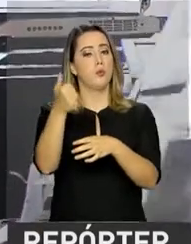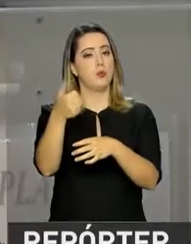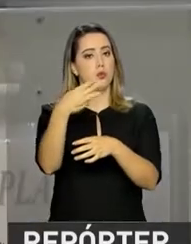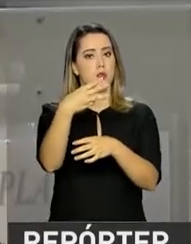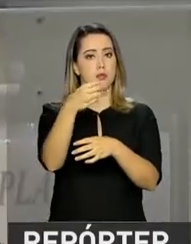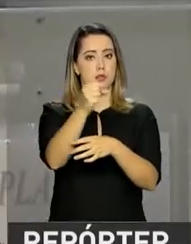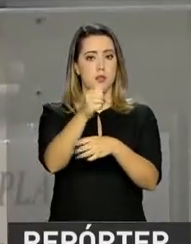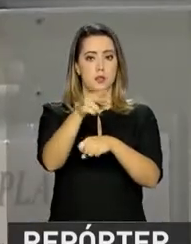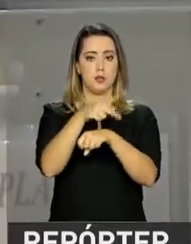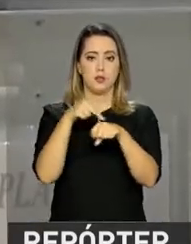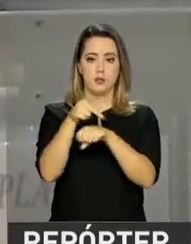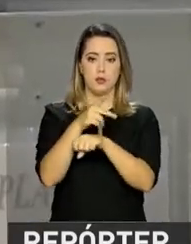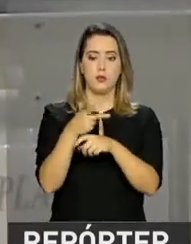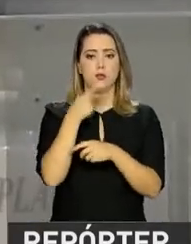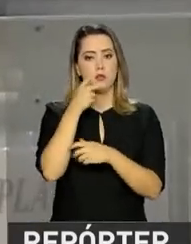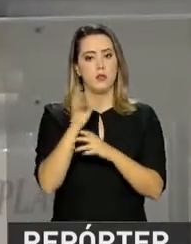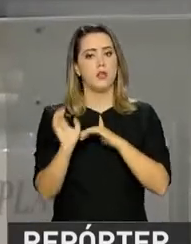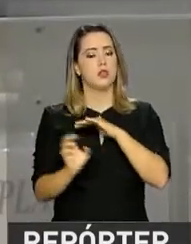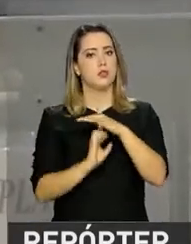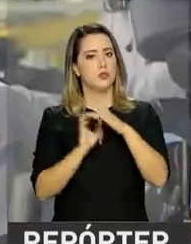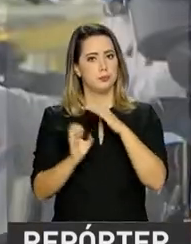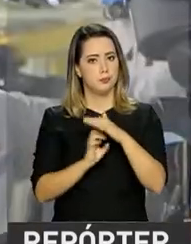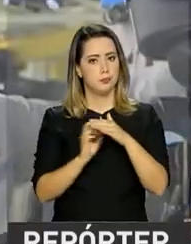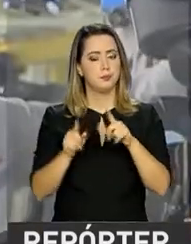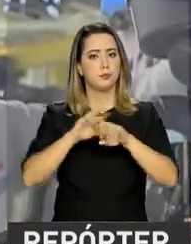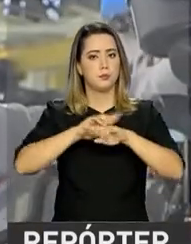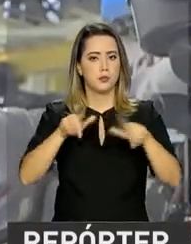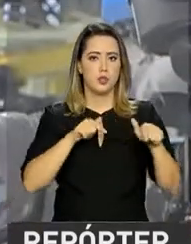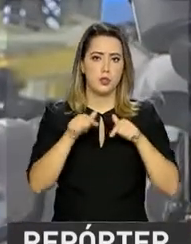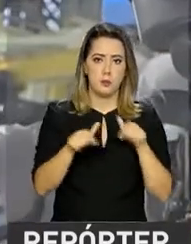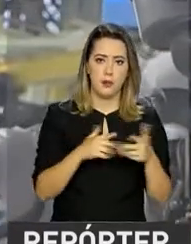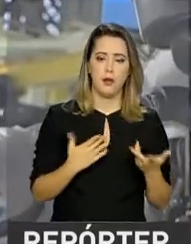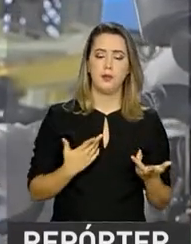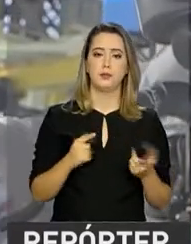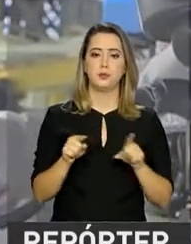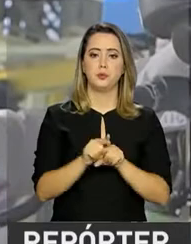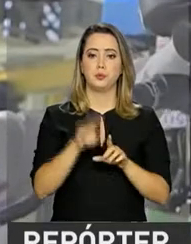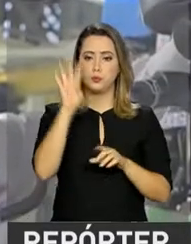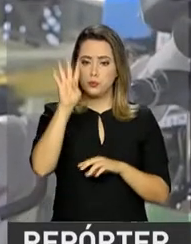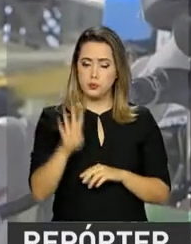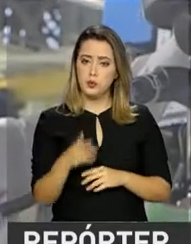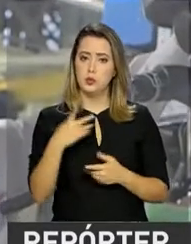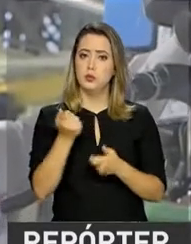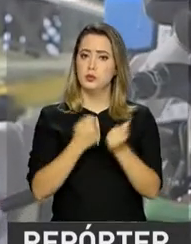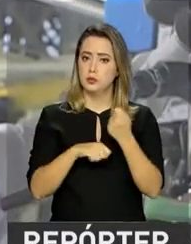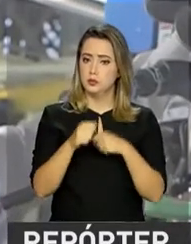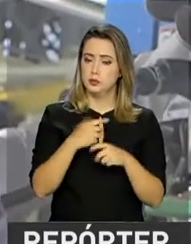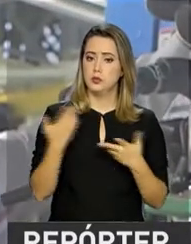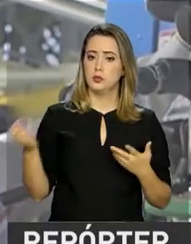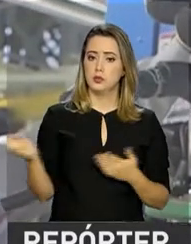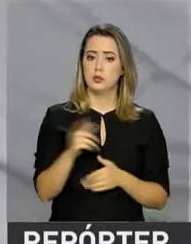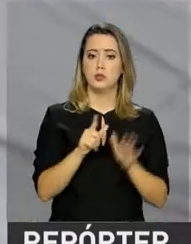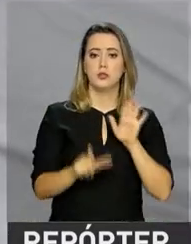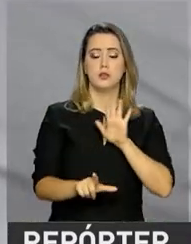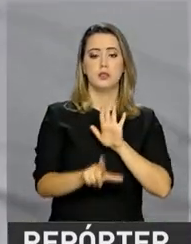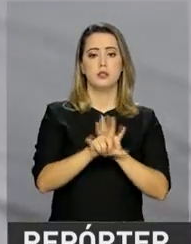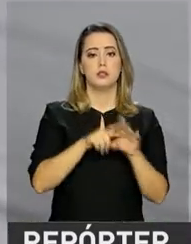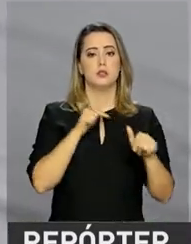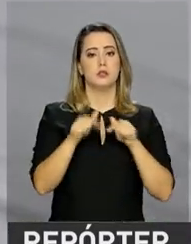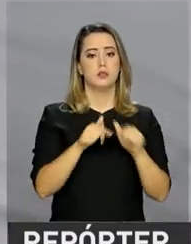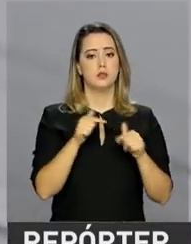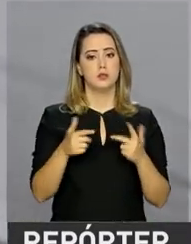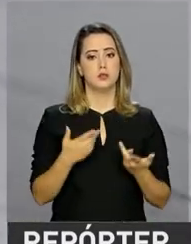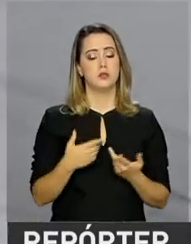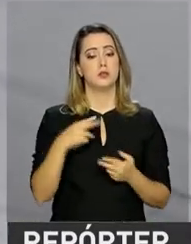é eficiência do mercado de trabalho, segundo um ranking do Fórum Econômico Mundial. Com a modernização da legislação